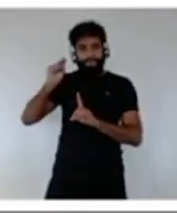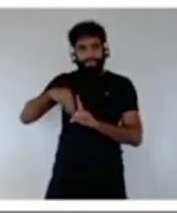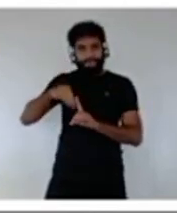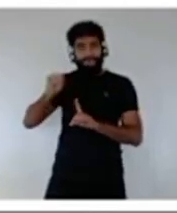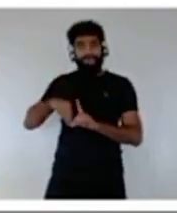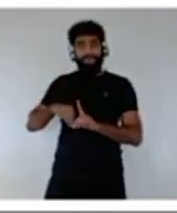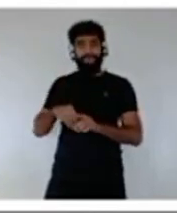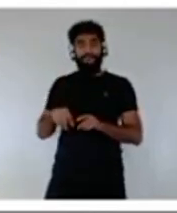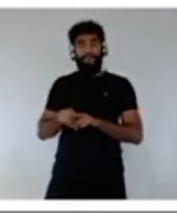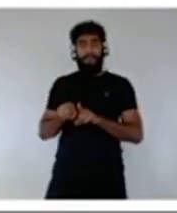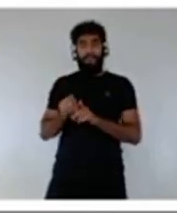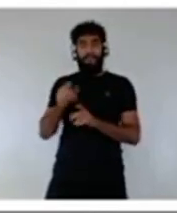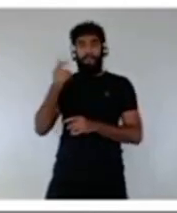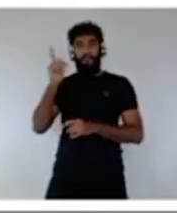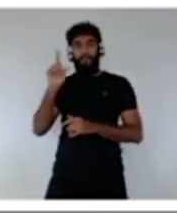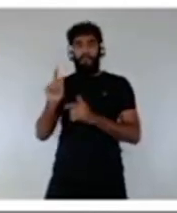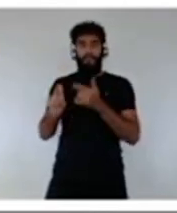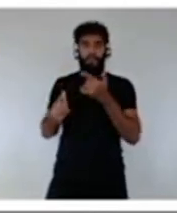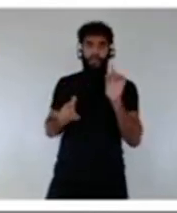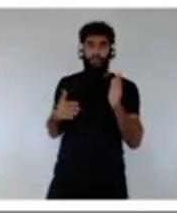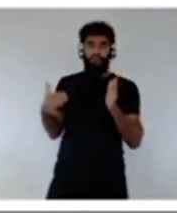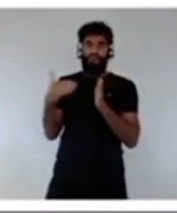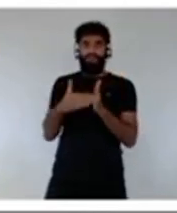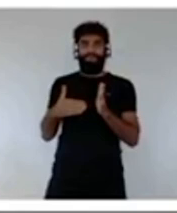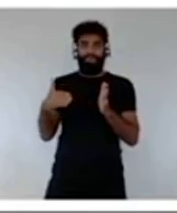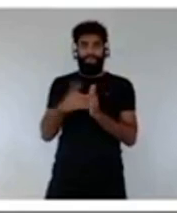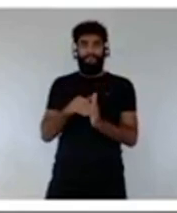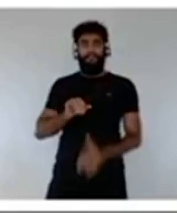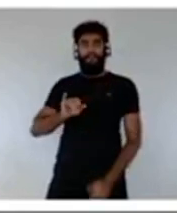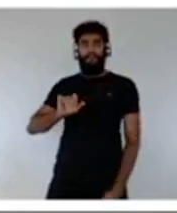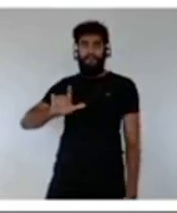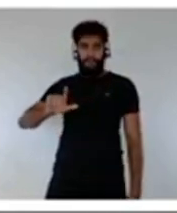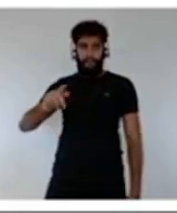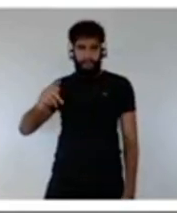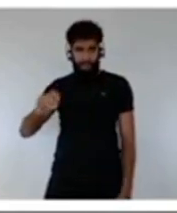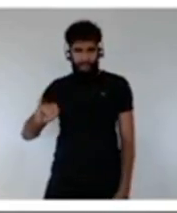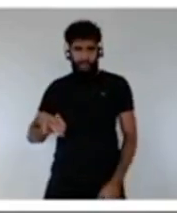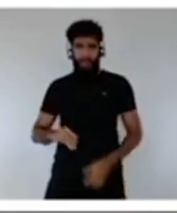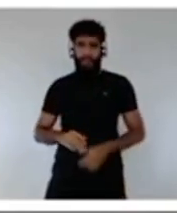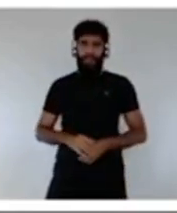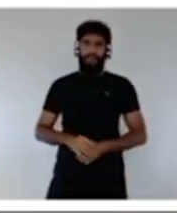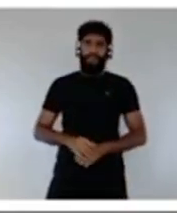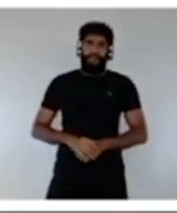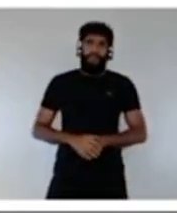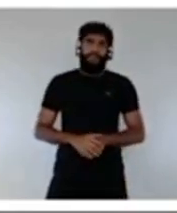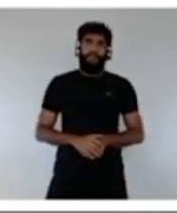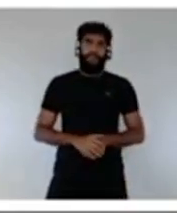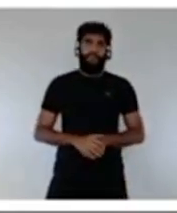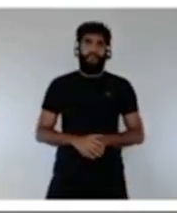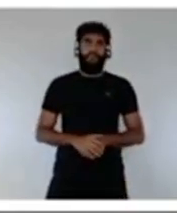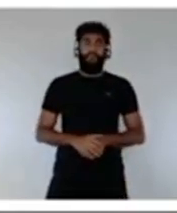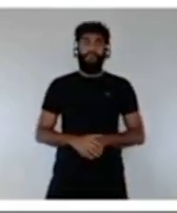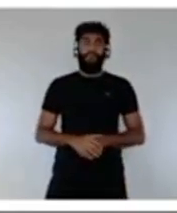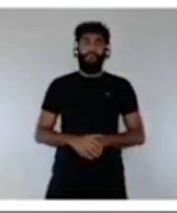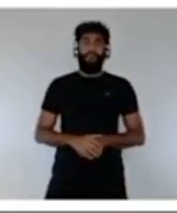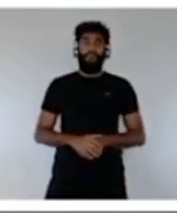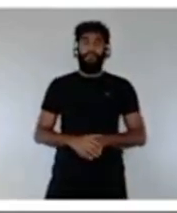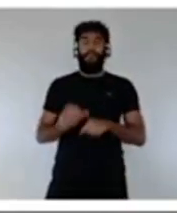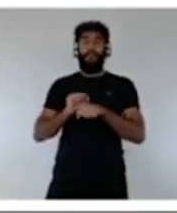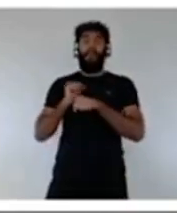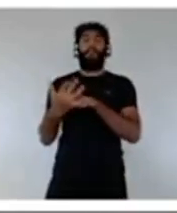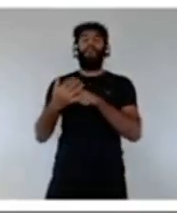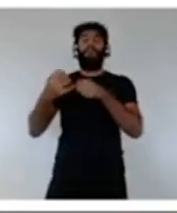E outros limitados a uma LPI. A pandemia nos alertou que a